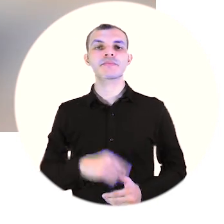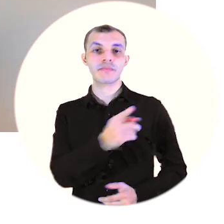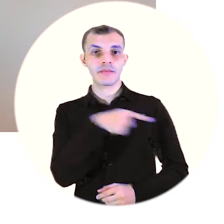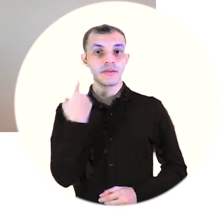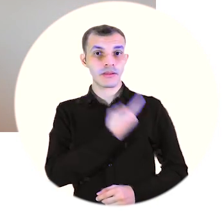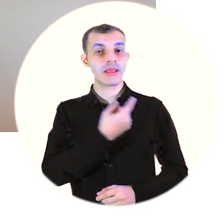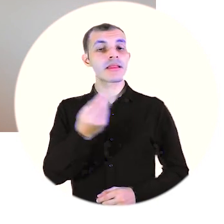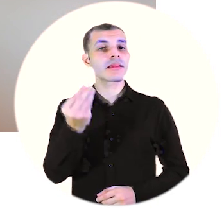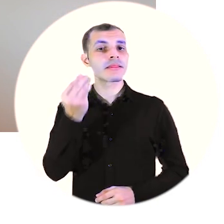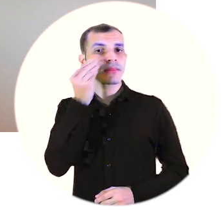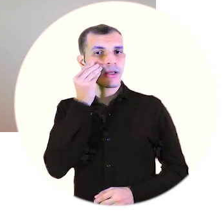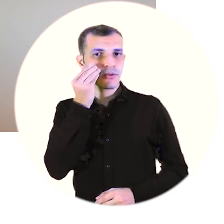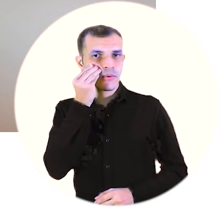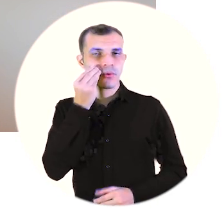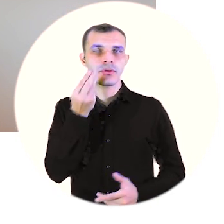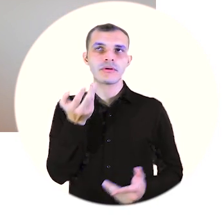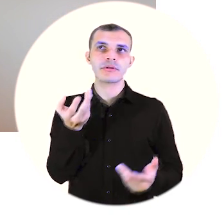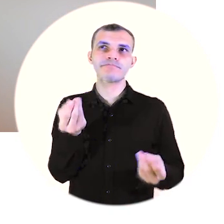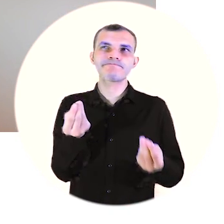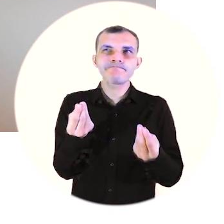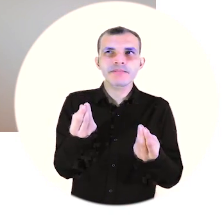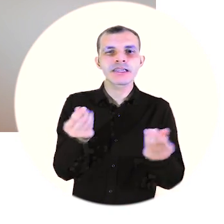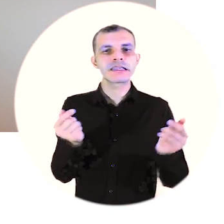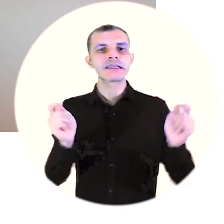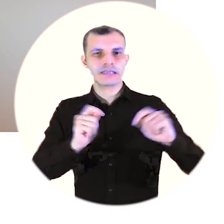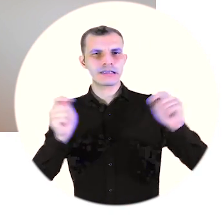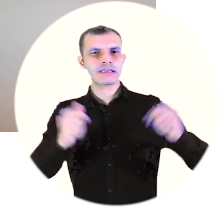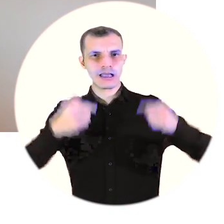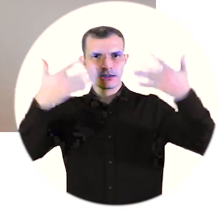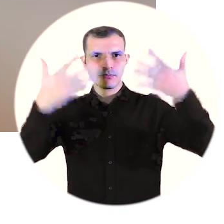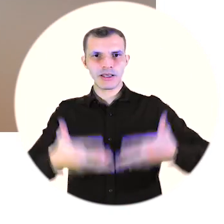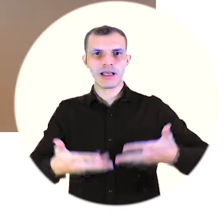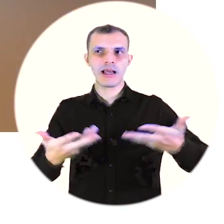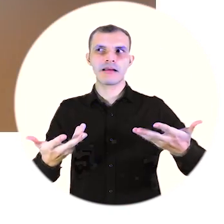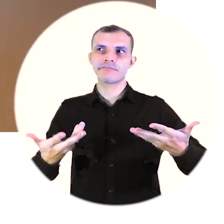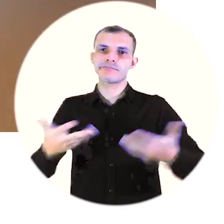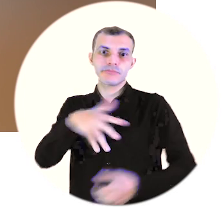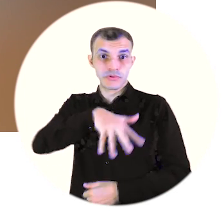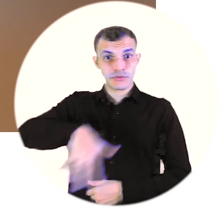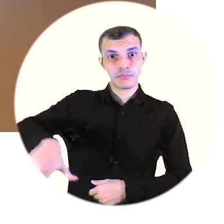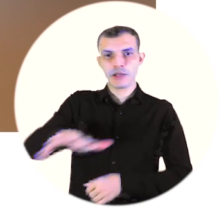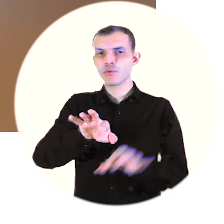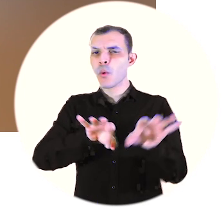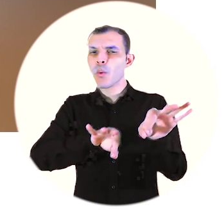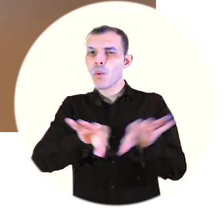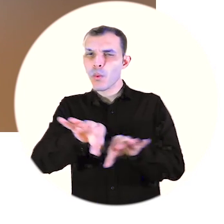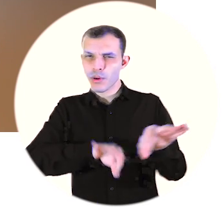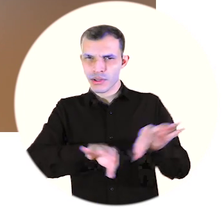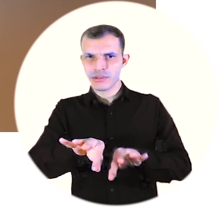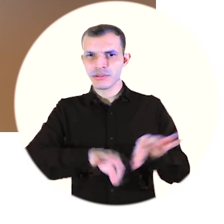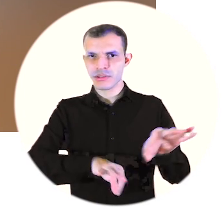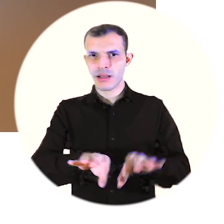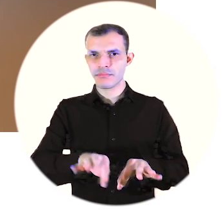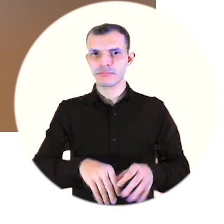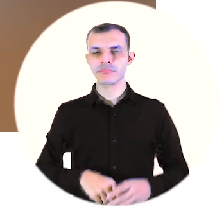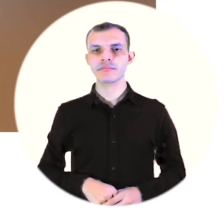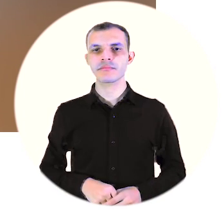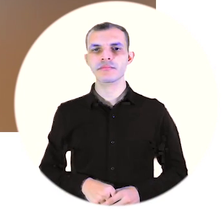A gente tentou colocar, vamos dizer, podemos até dizer assim, a casa em dia, né? A casa em